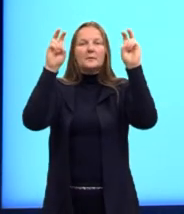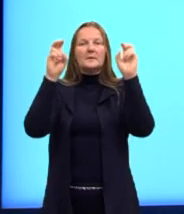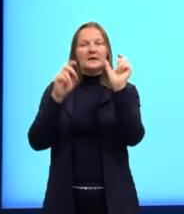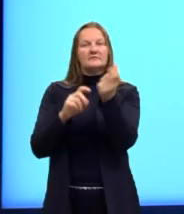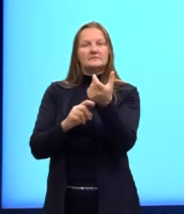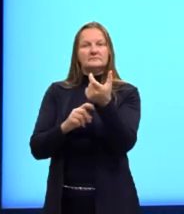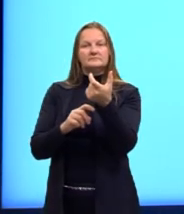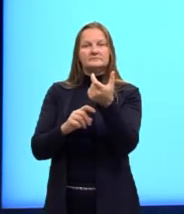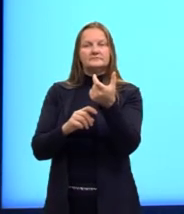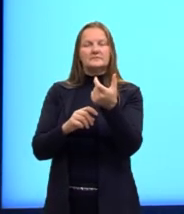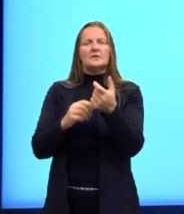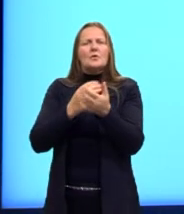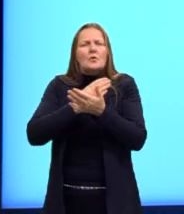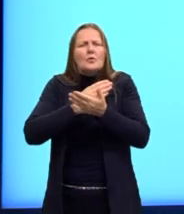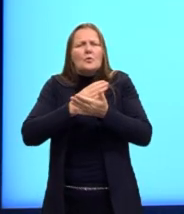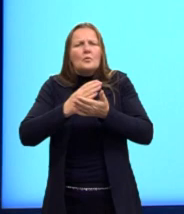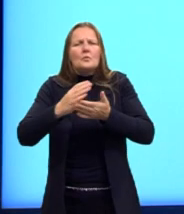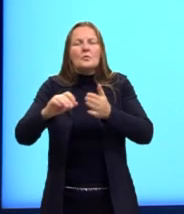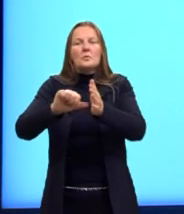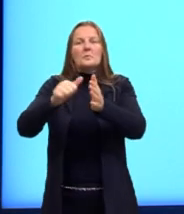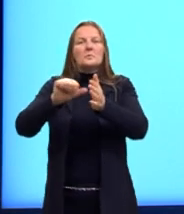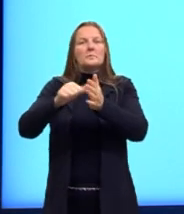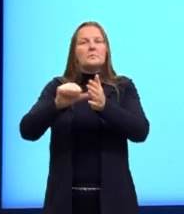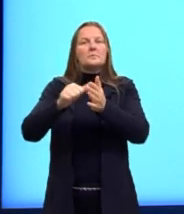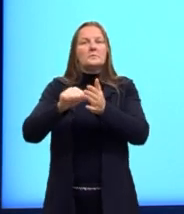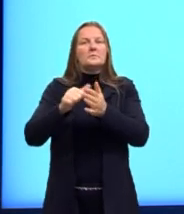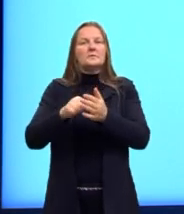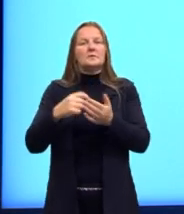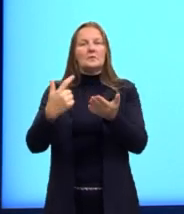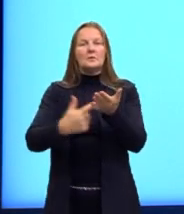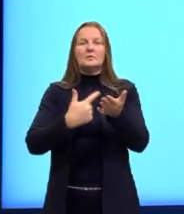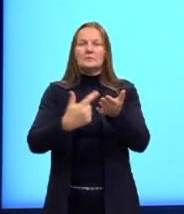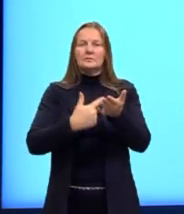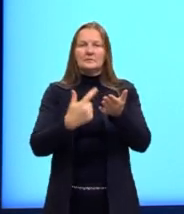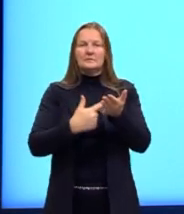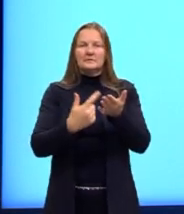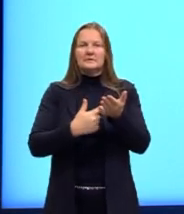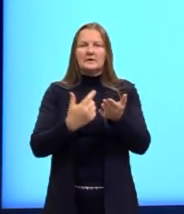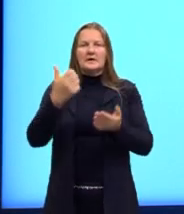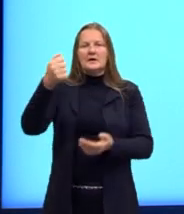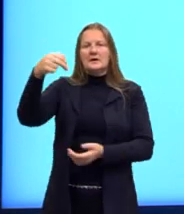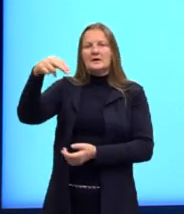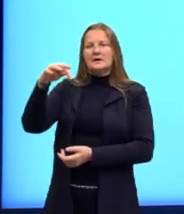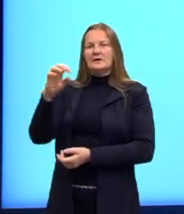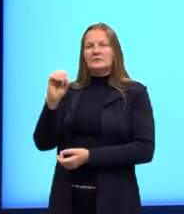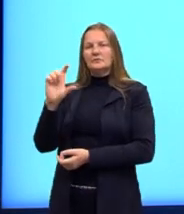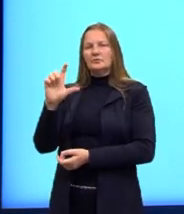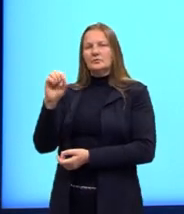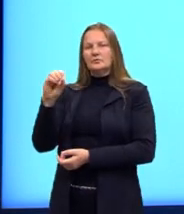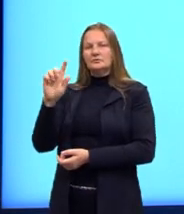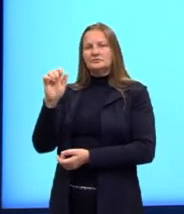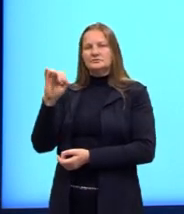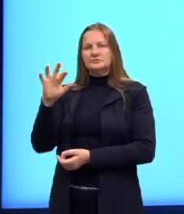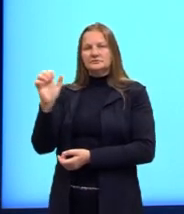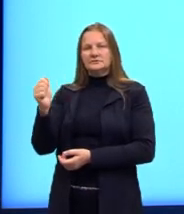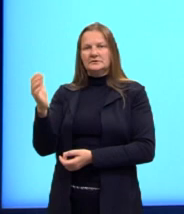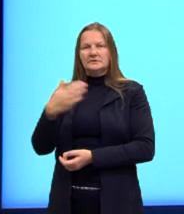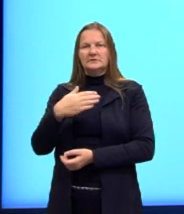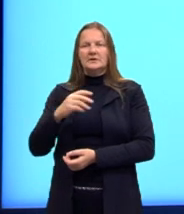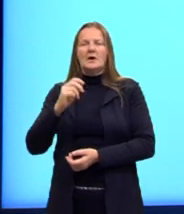humor negro ele foi introduzido pela primeira vez no livro antologia do humor negro né traduzindo